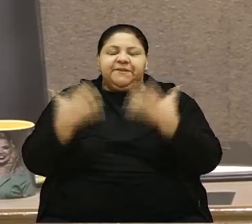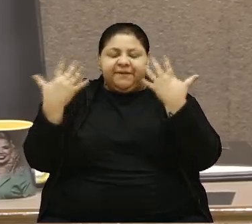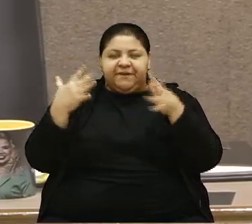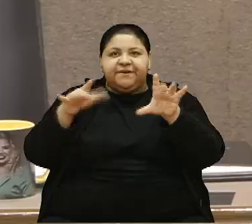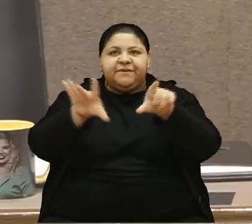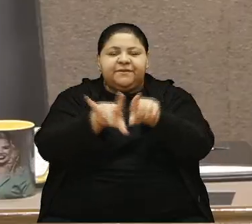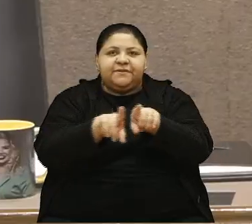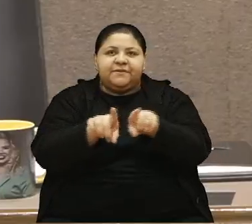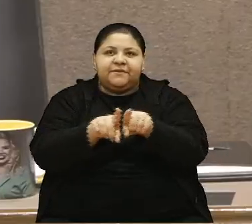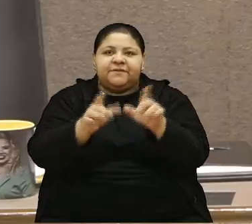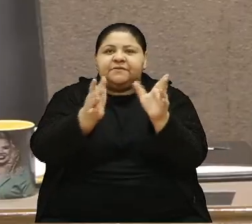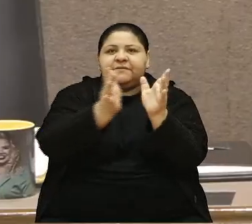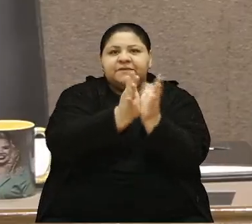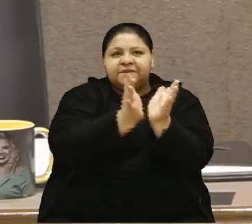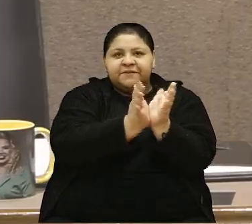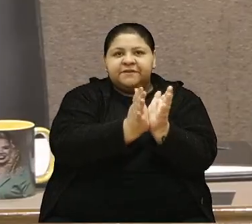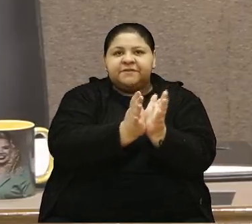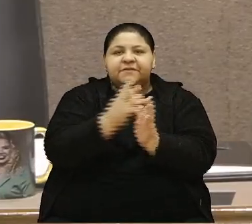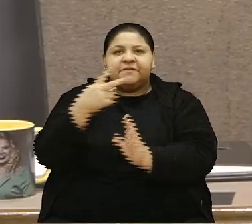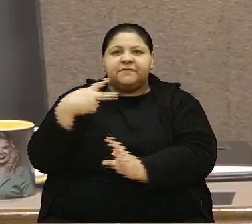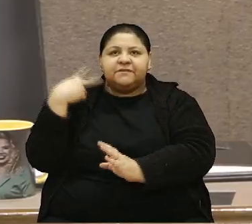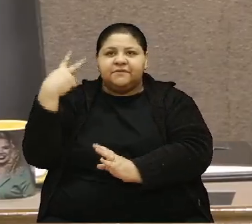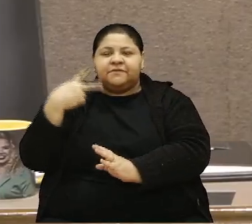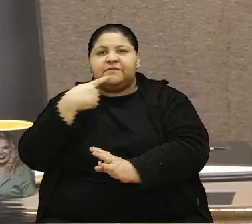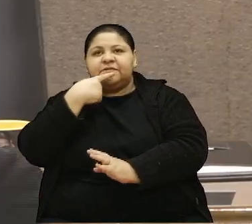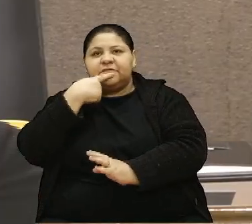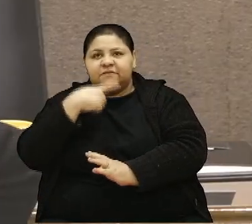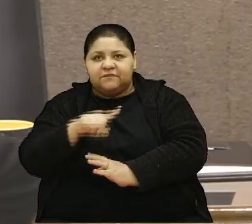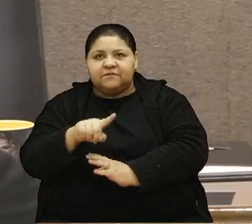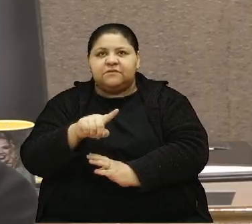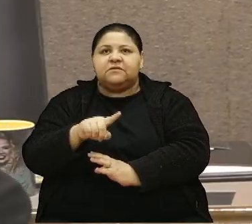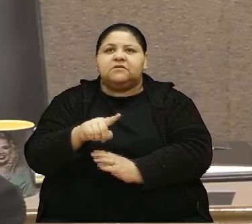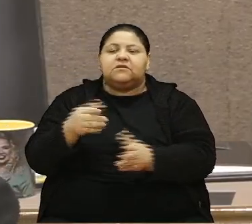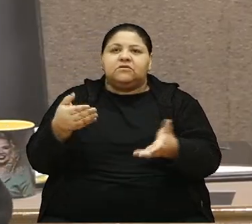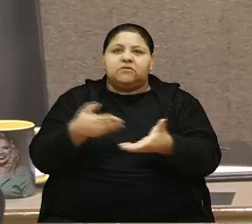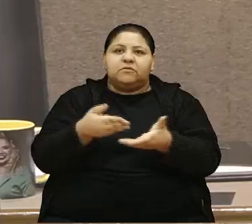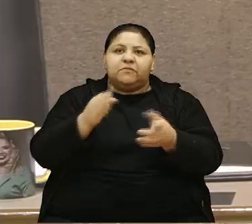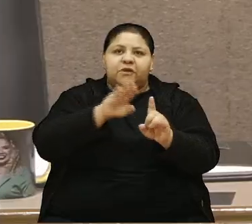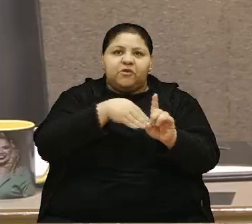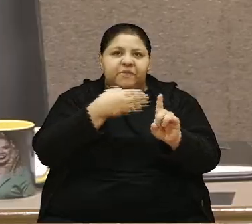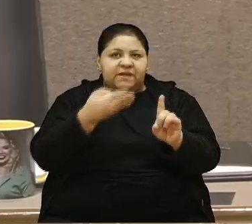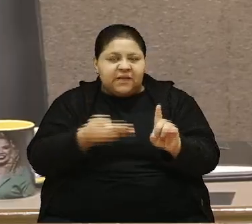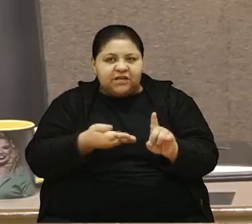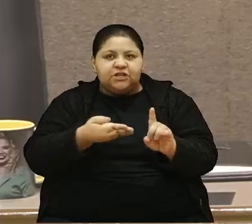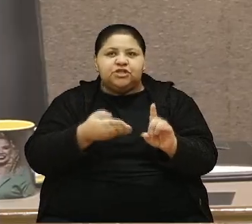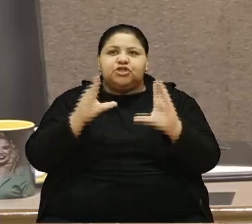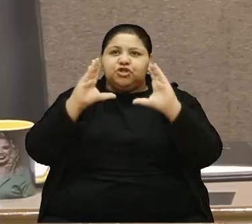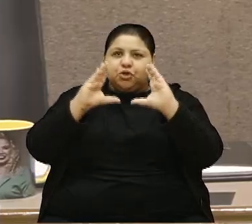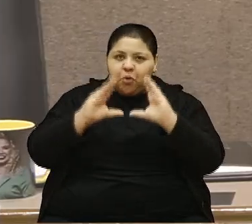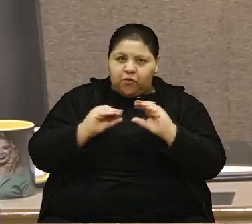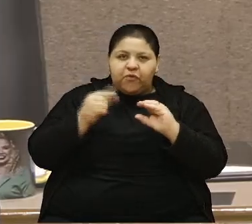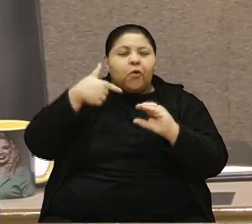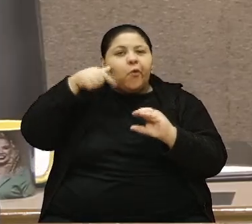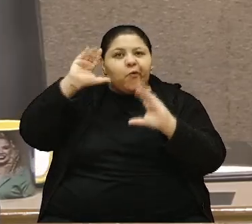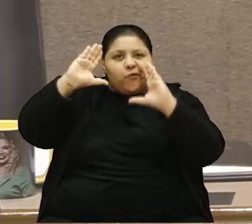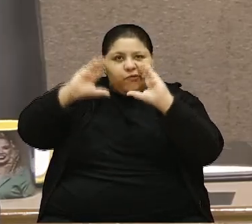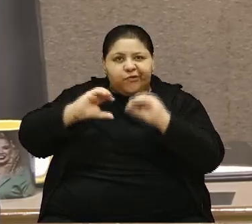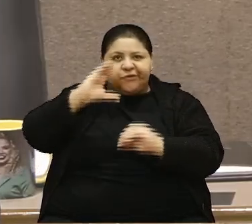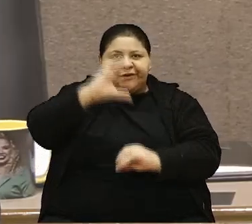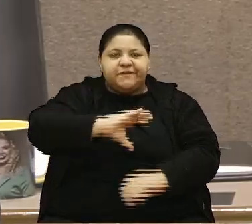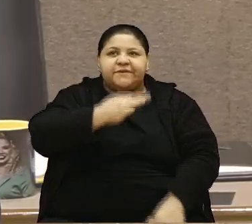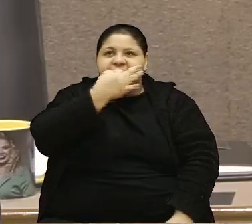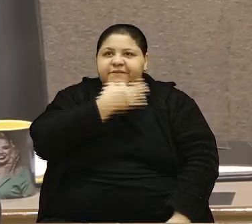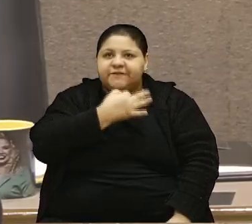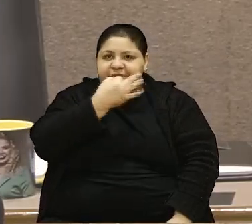também o colega vereador Caleb, pela proposição que teve ontem à noite de cidadão